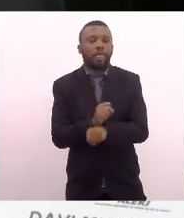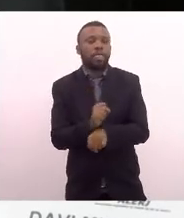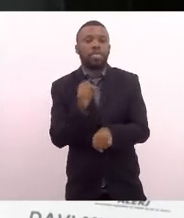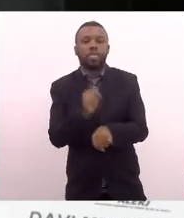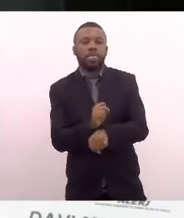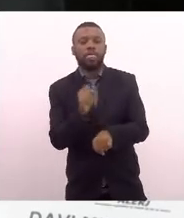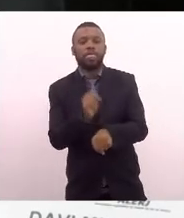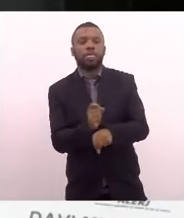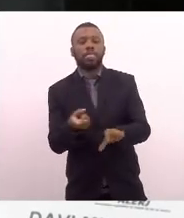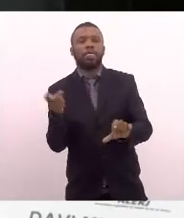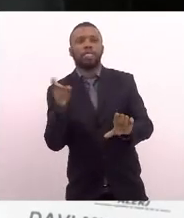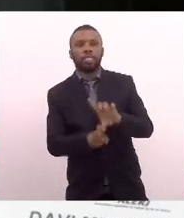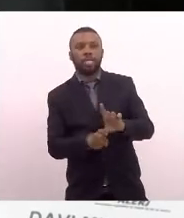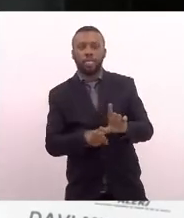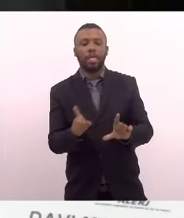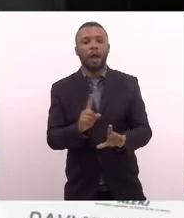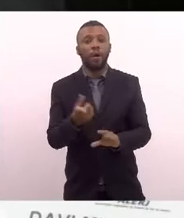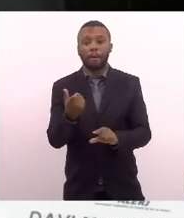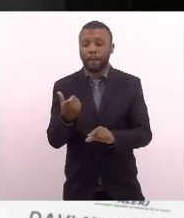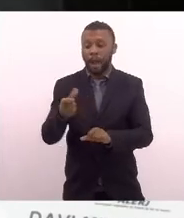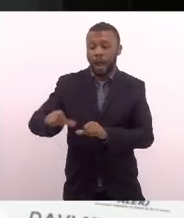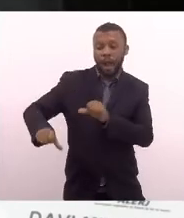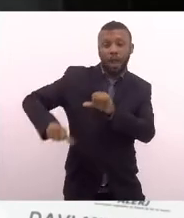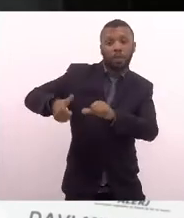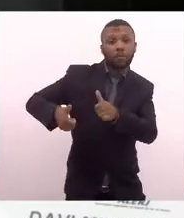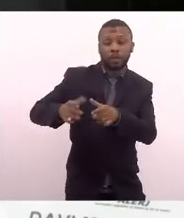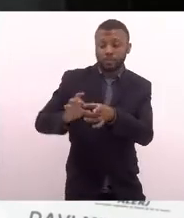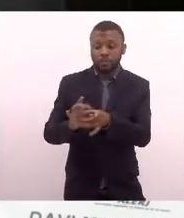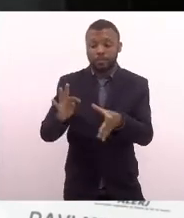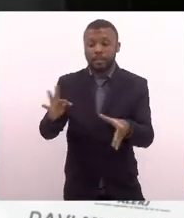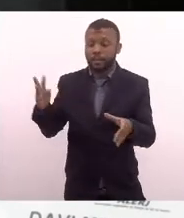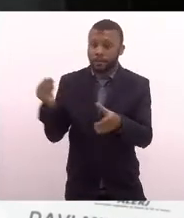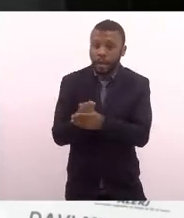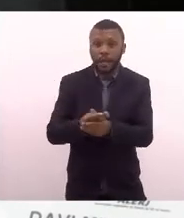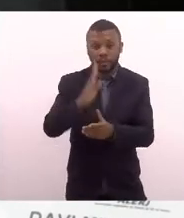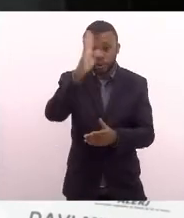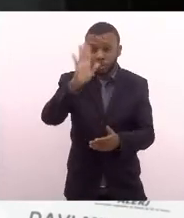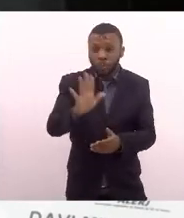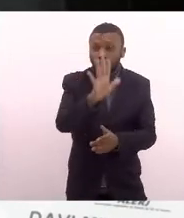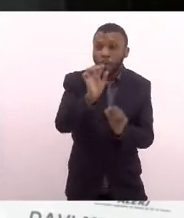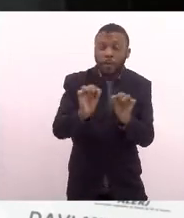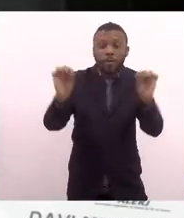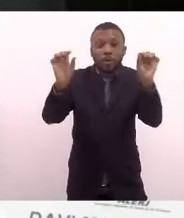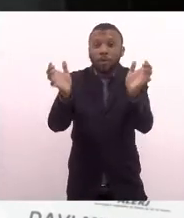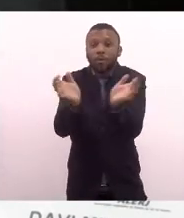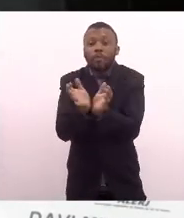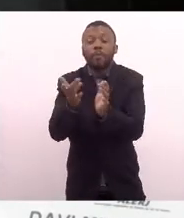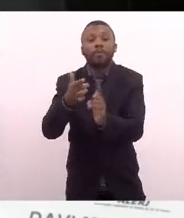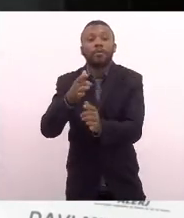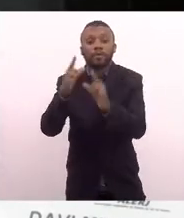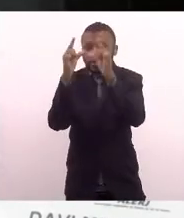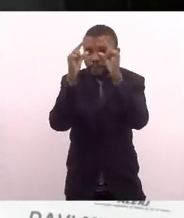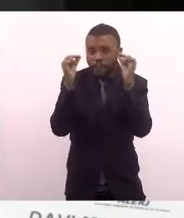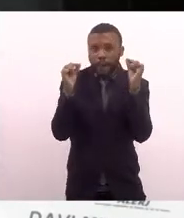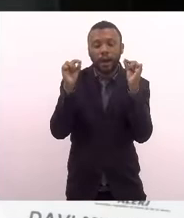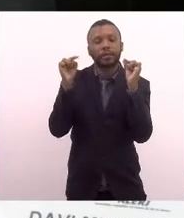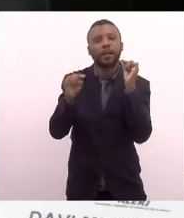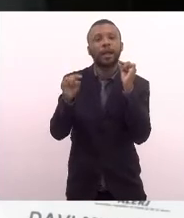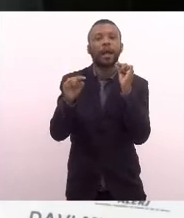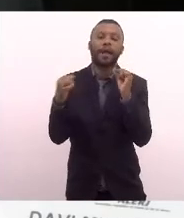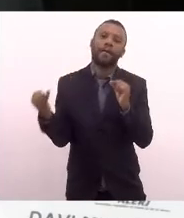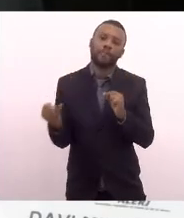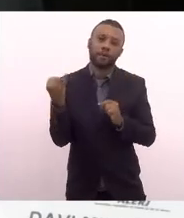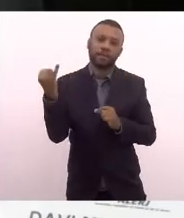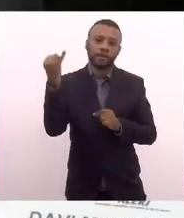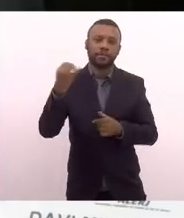mais, com reconstrução democrática do nosso país. Eu acho que a enfermagem ela coloca um elemento que ele é um elemento